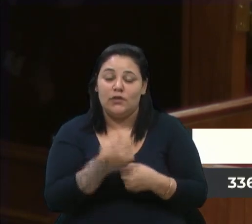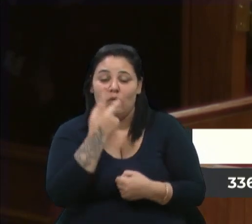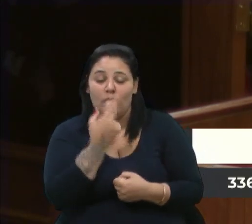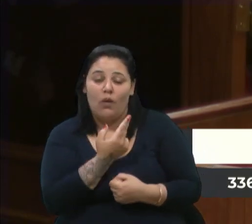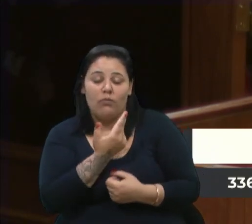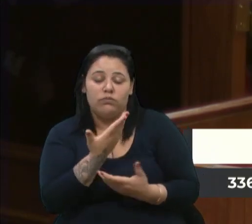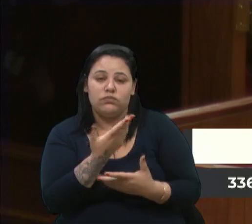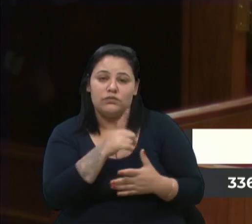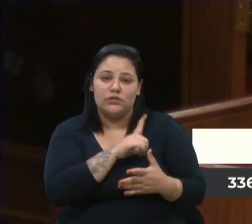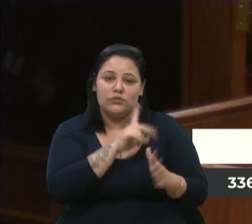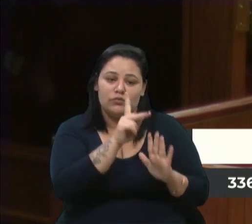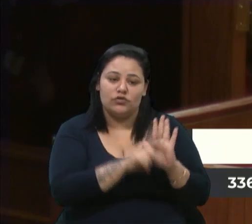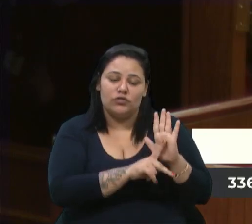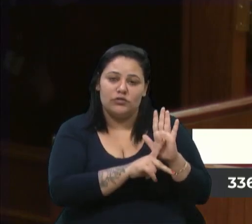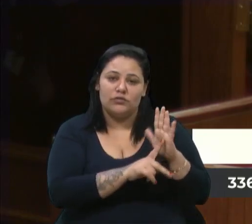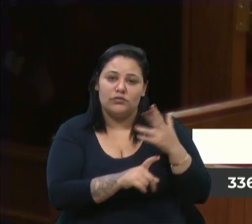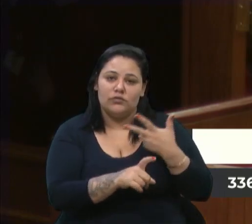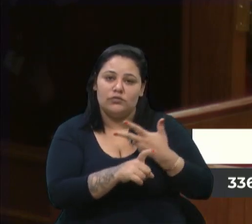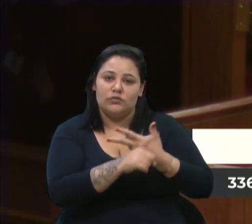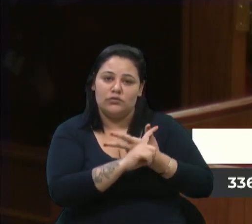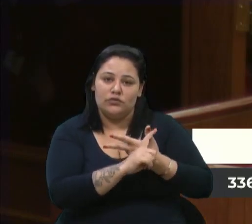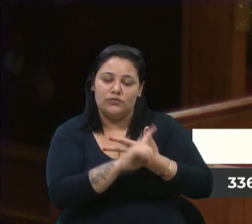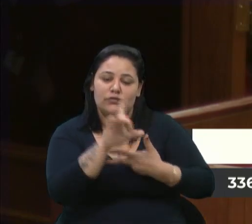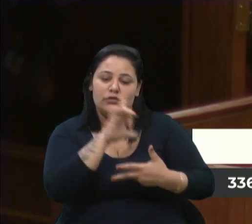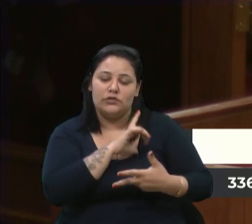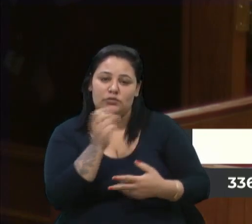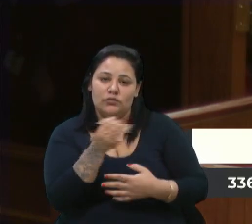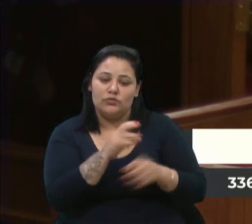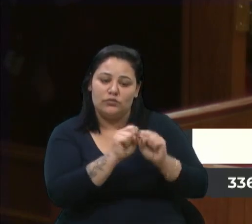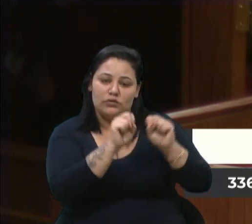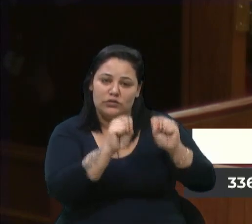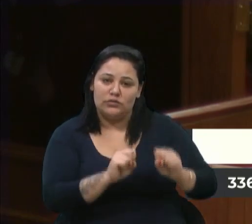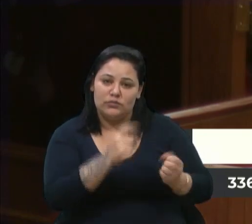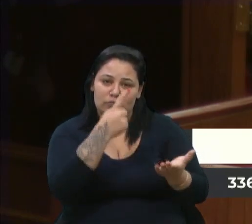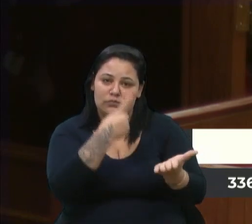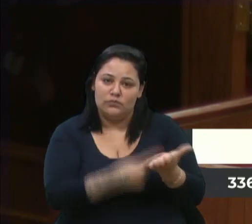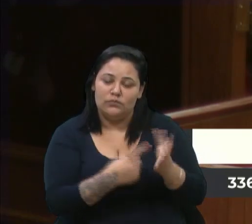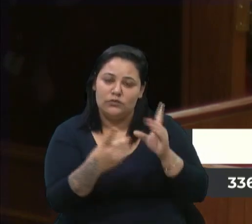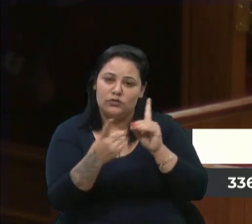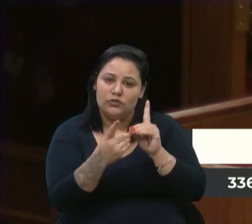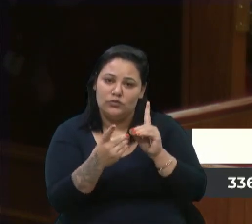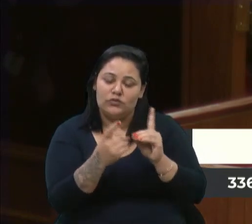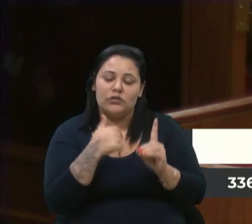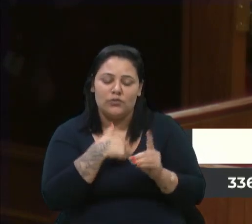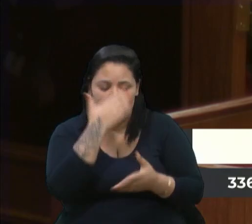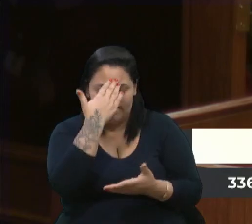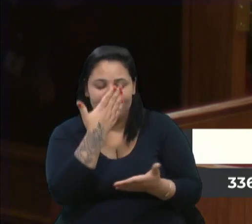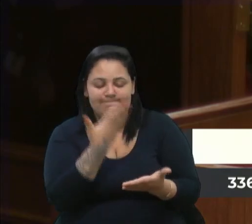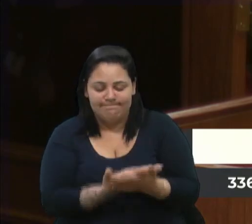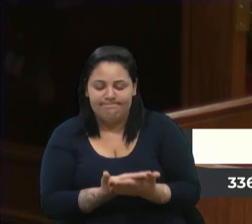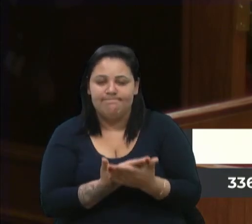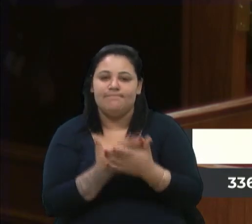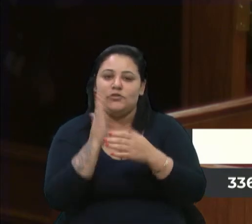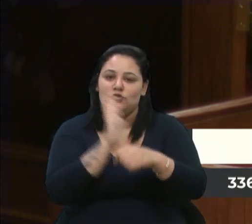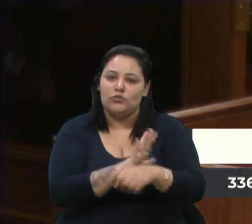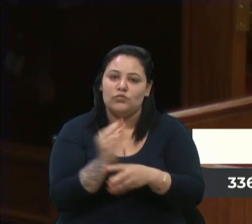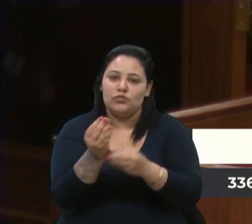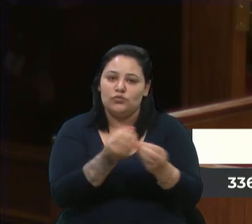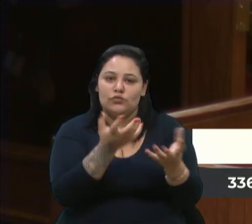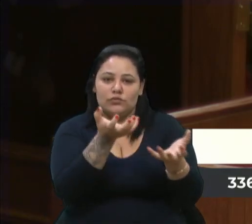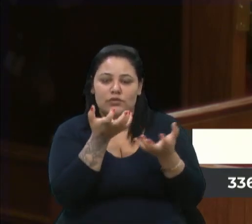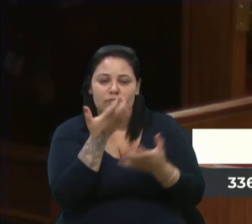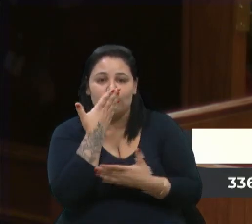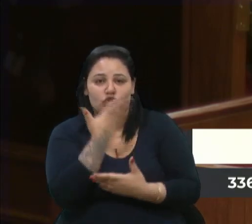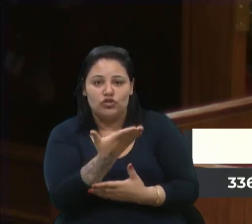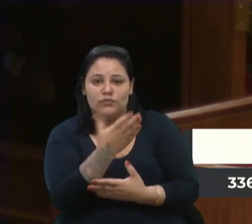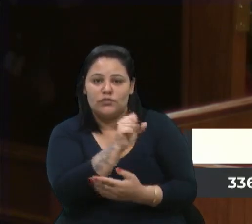é esse novo sistema de agendamento, eu creio que vai ajudar muito. Eu quero pedir para a sociedade caxiense que ajude,